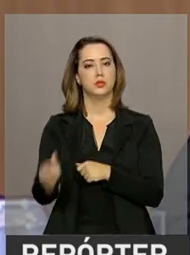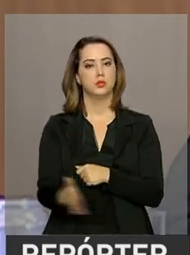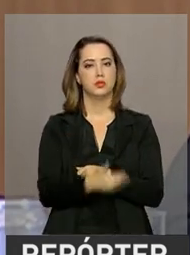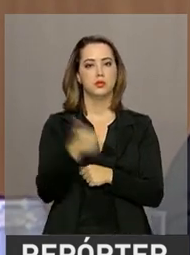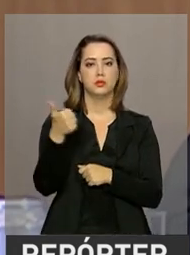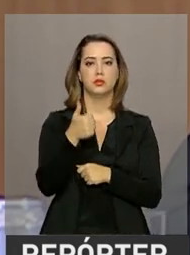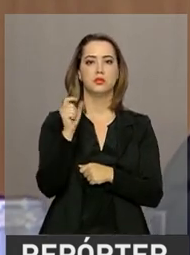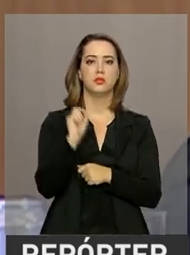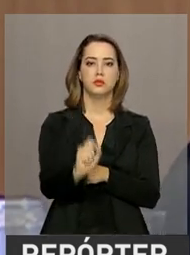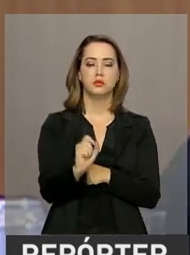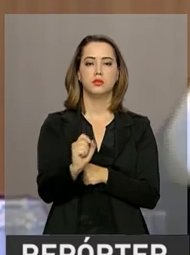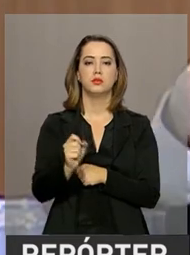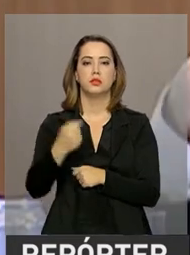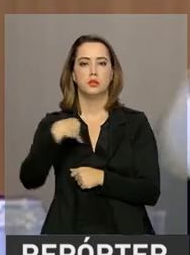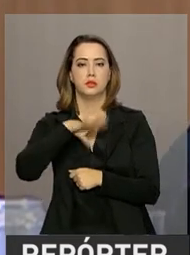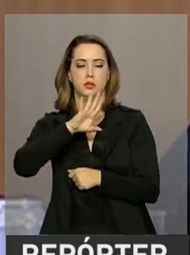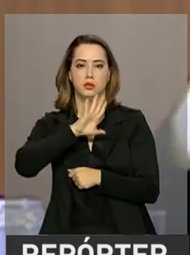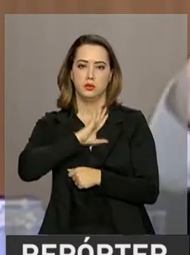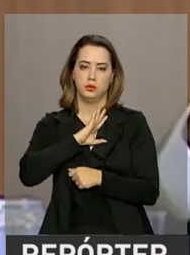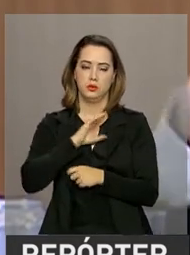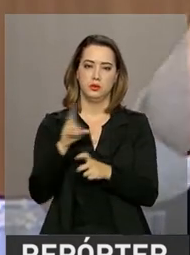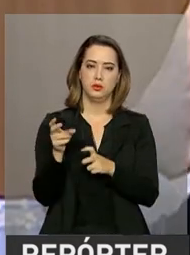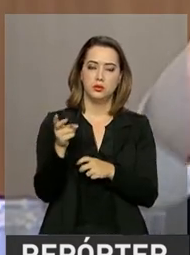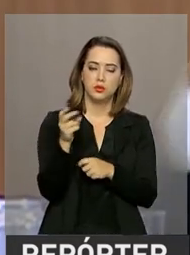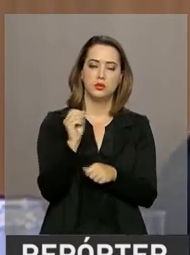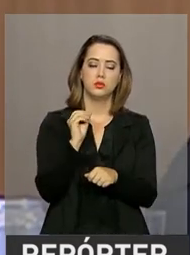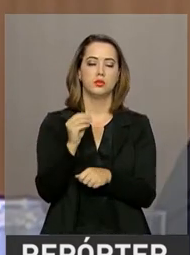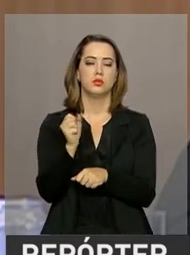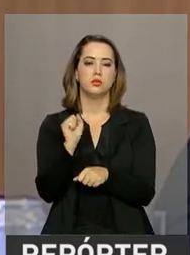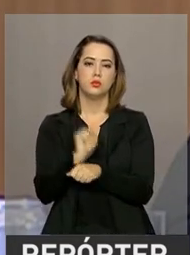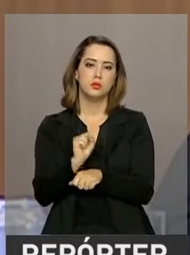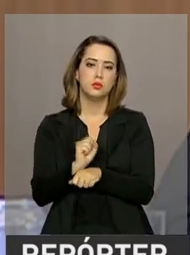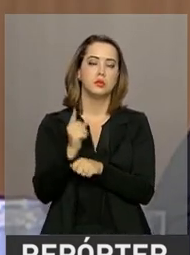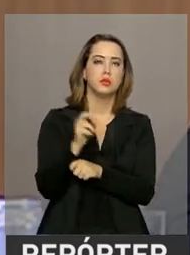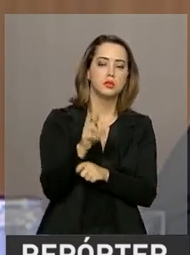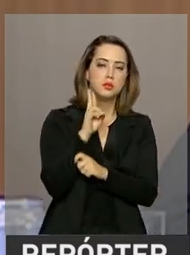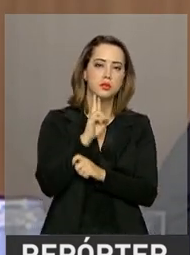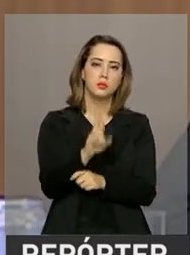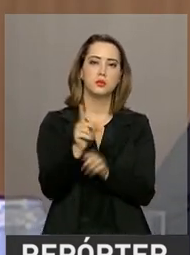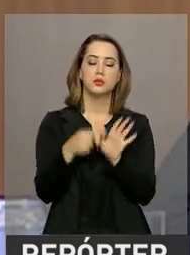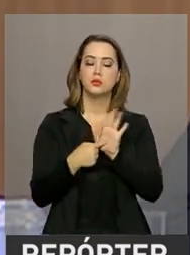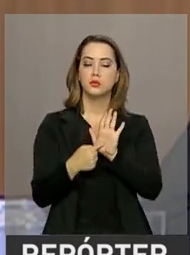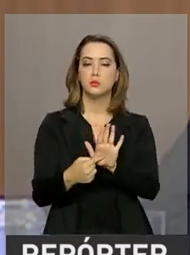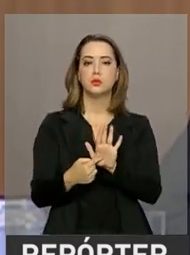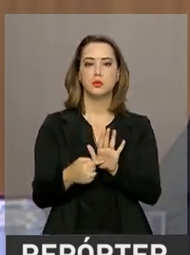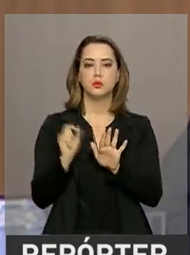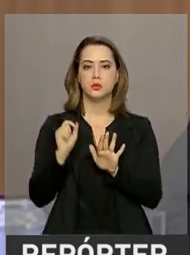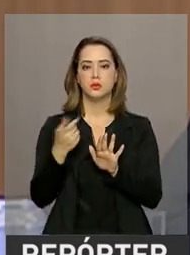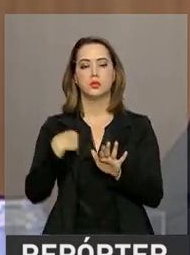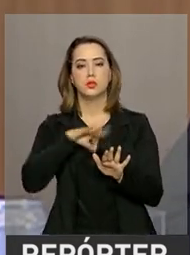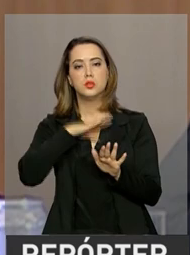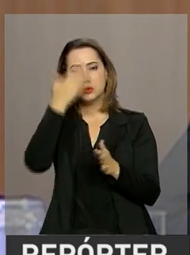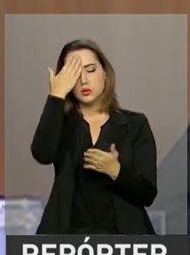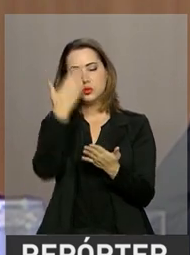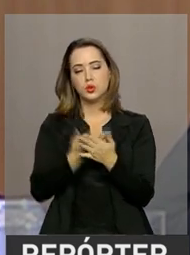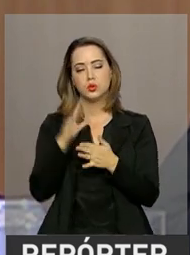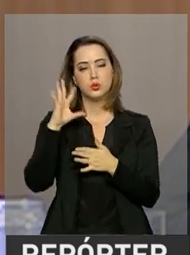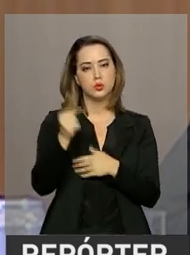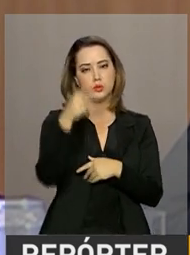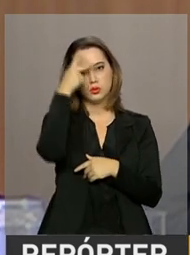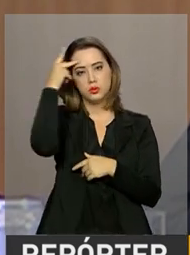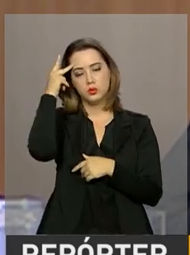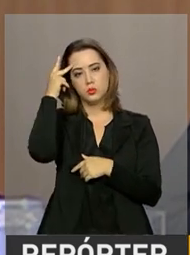monetárias então ISO que tá todo mundo Espero que as condições se apresentem para tal e acredito que todo mundo